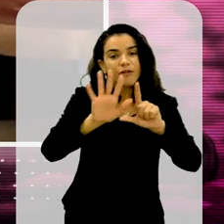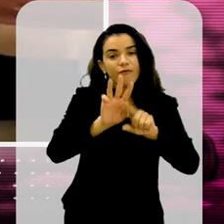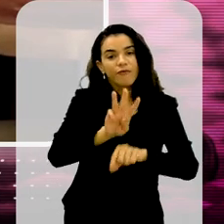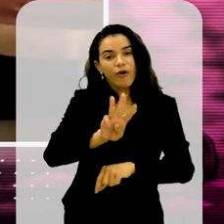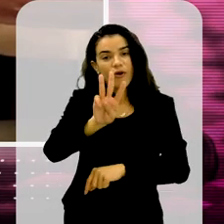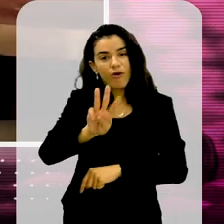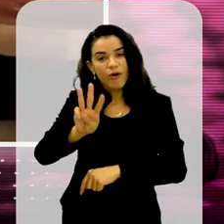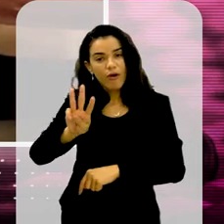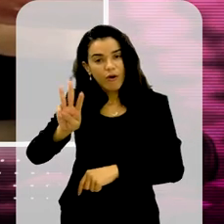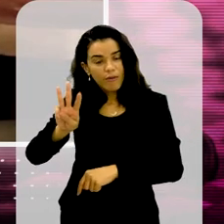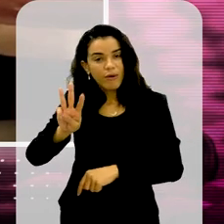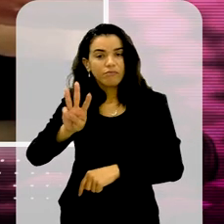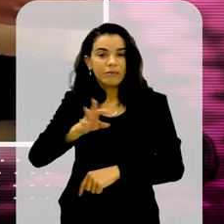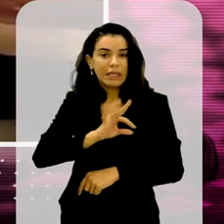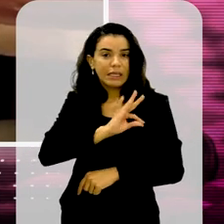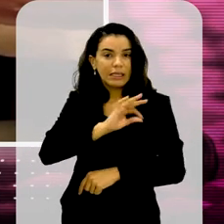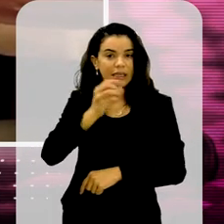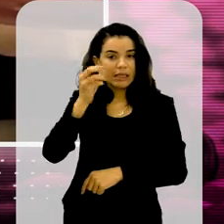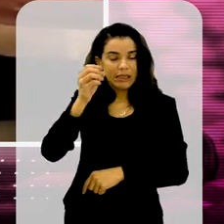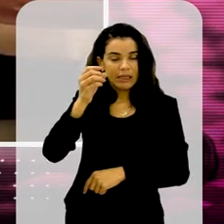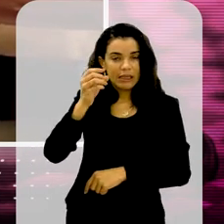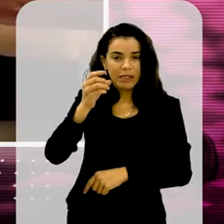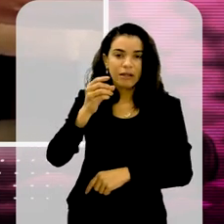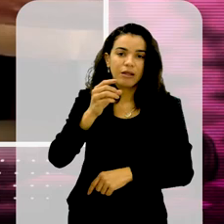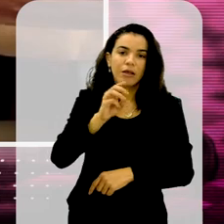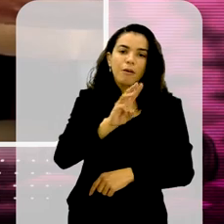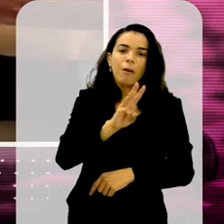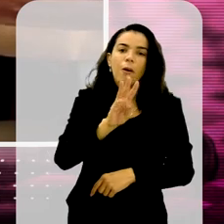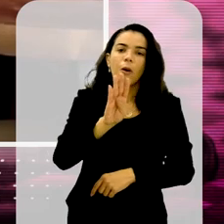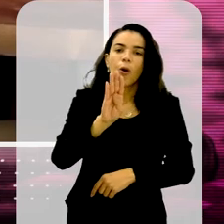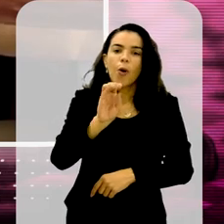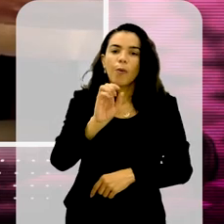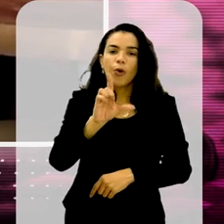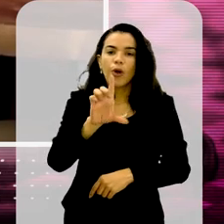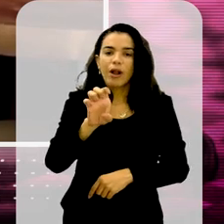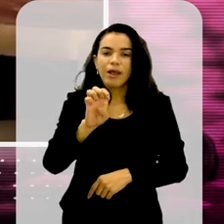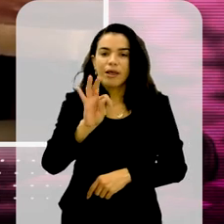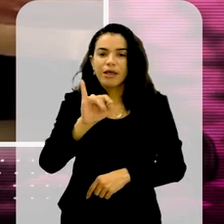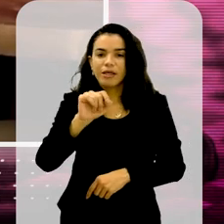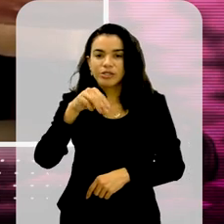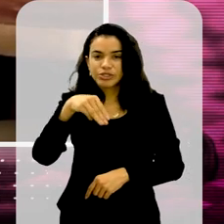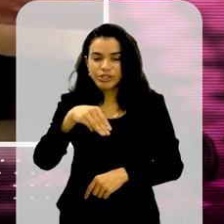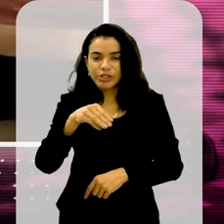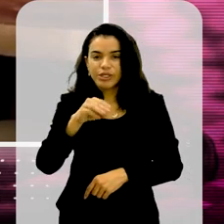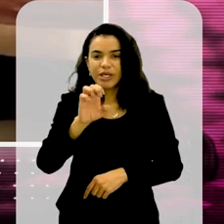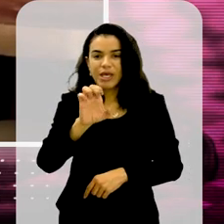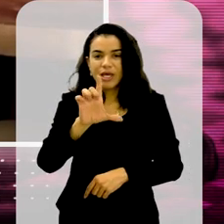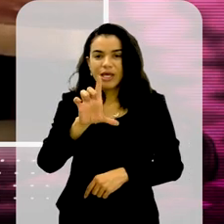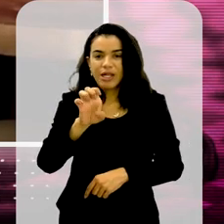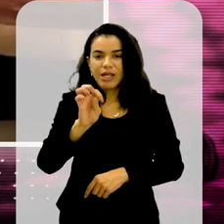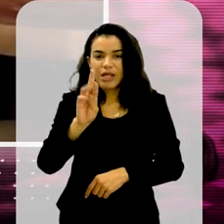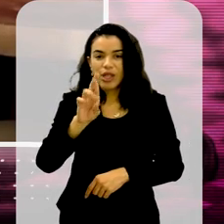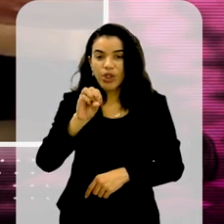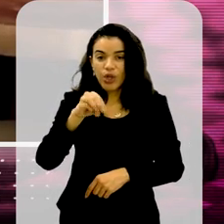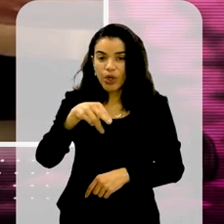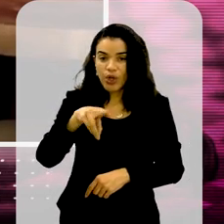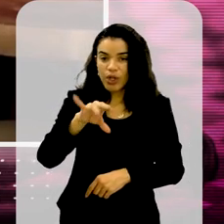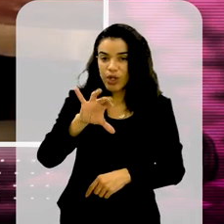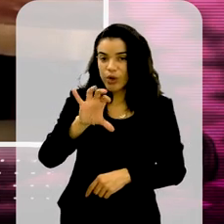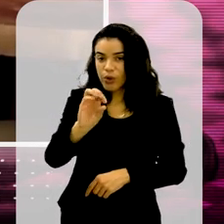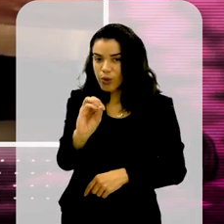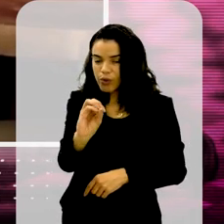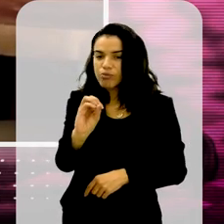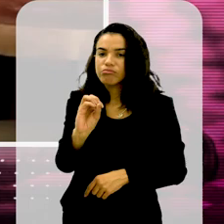boletins eletrônicos online, e aí é só entrar no site do boletim eletrônico da Polícia Civil do seu